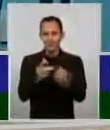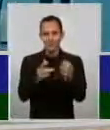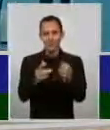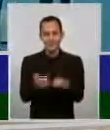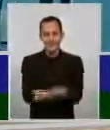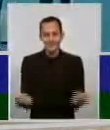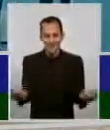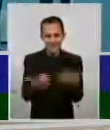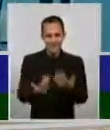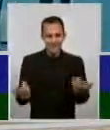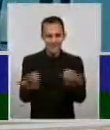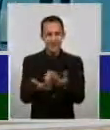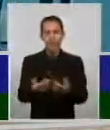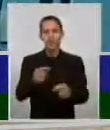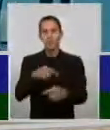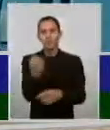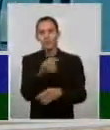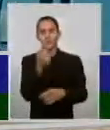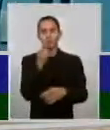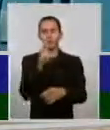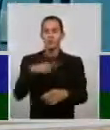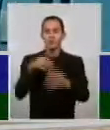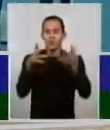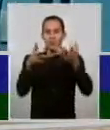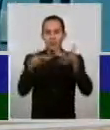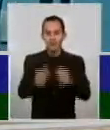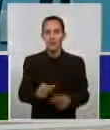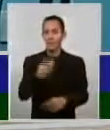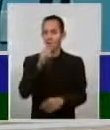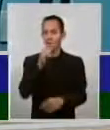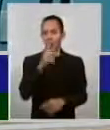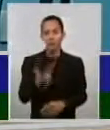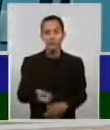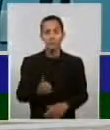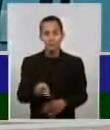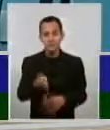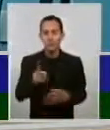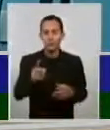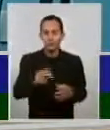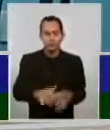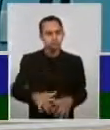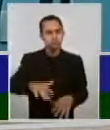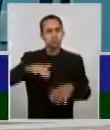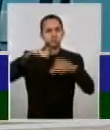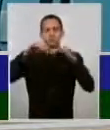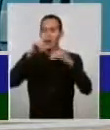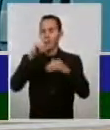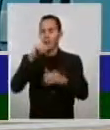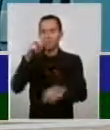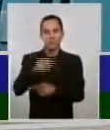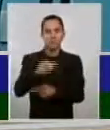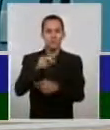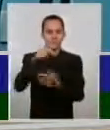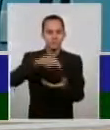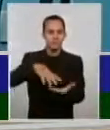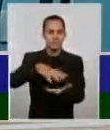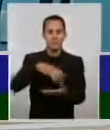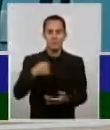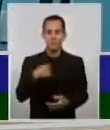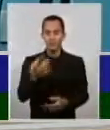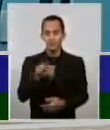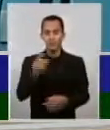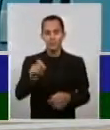nossas nascentes, para que nós possamos ter qualidade de água, sempre em abundância, preservando o meio ambiente. Então, eu quero